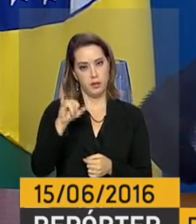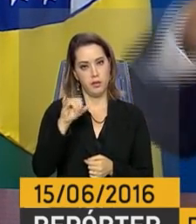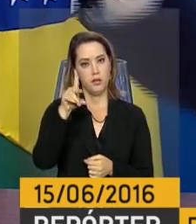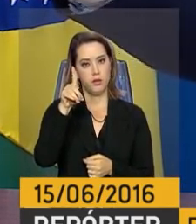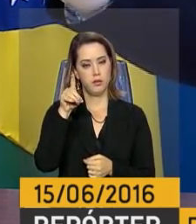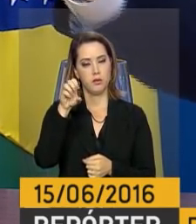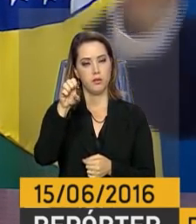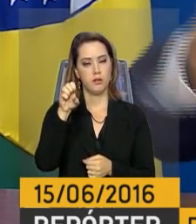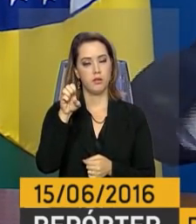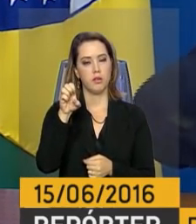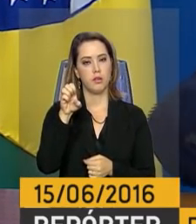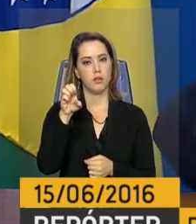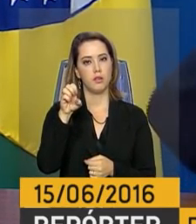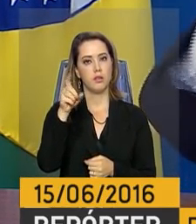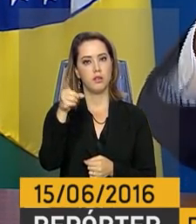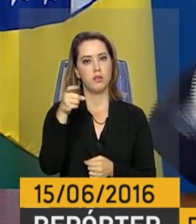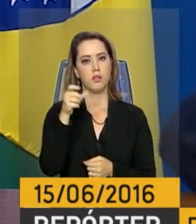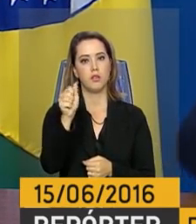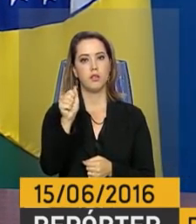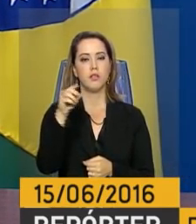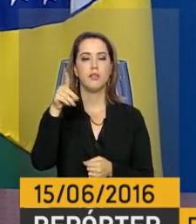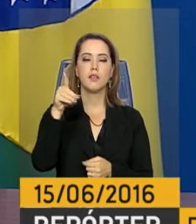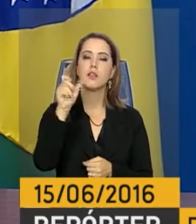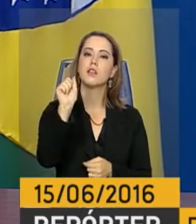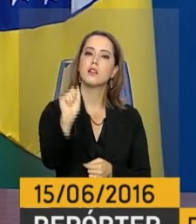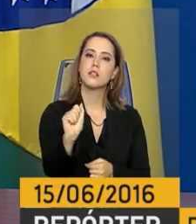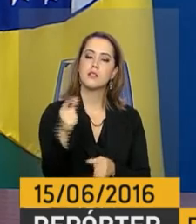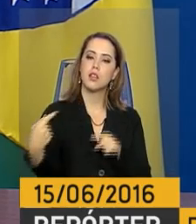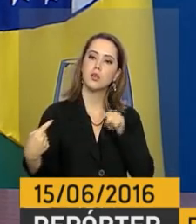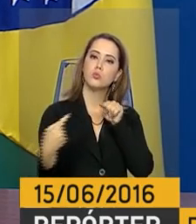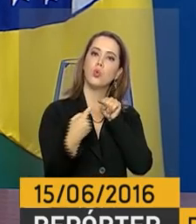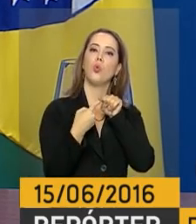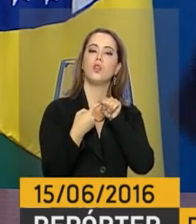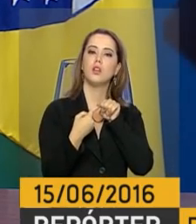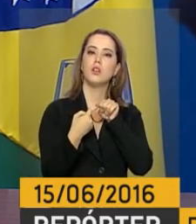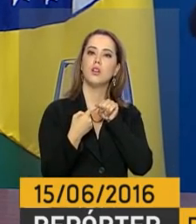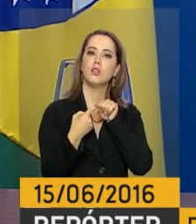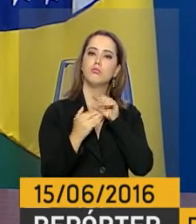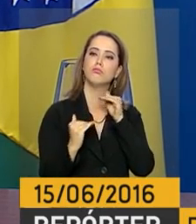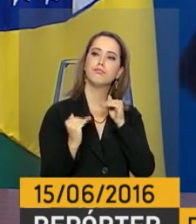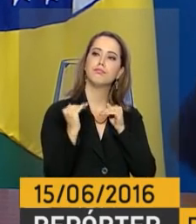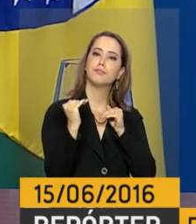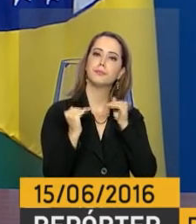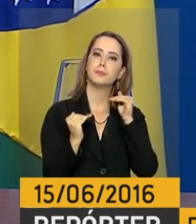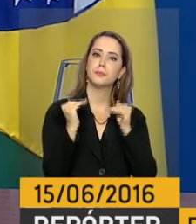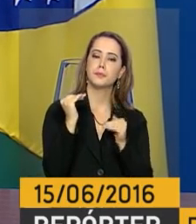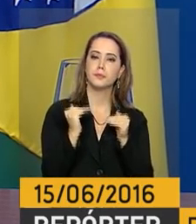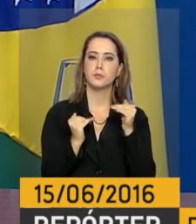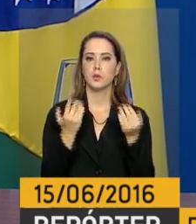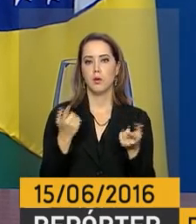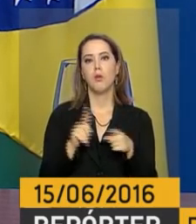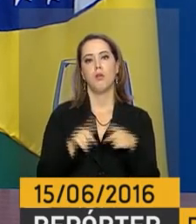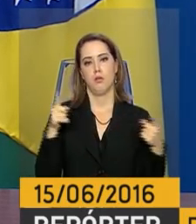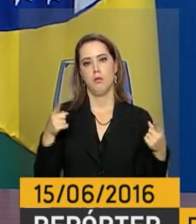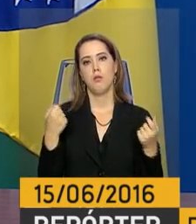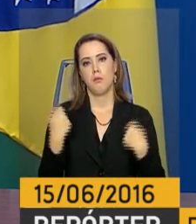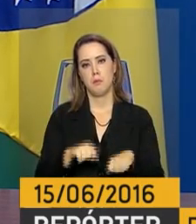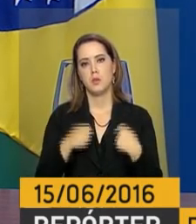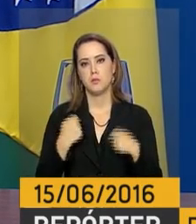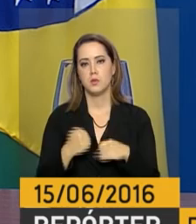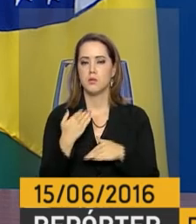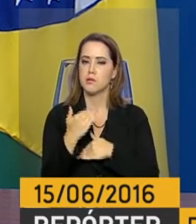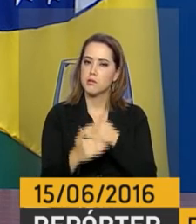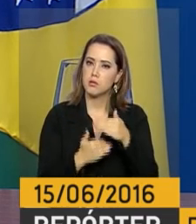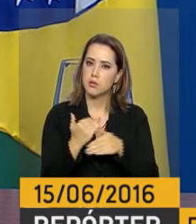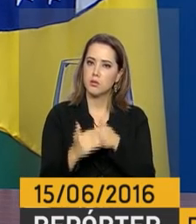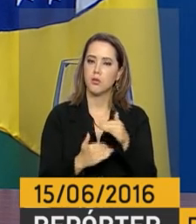oportunidade do orçamento estar equilibrado e internamente, apesar da manutenção eh